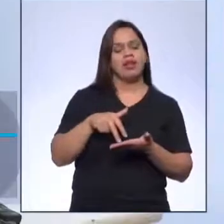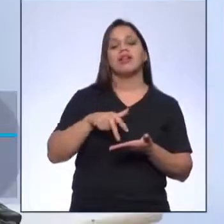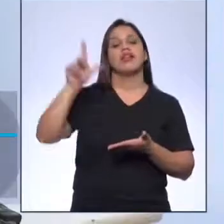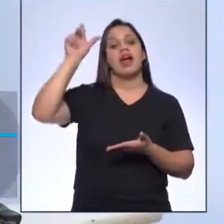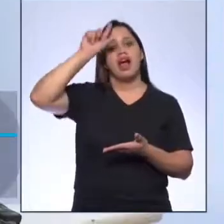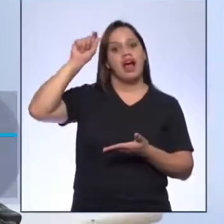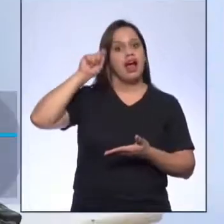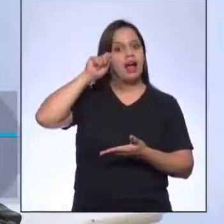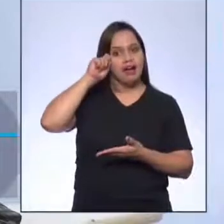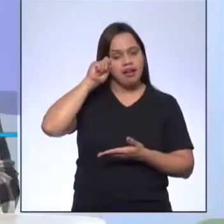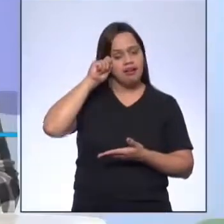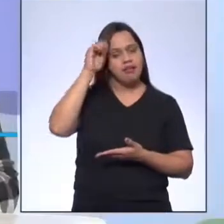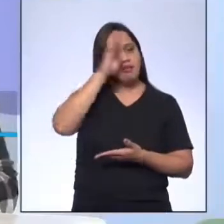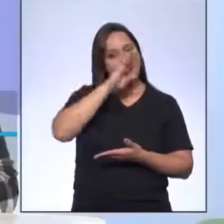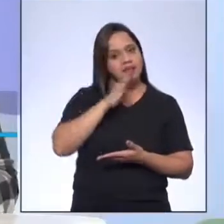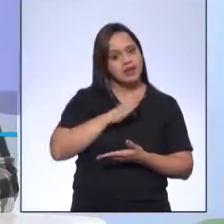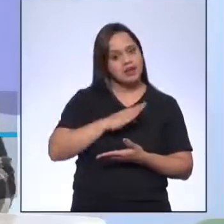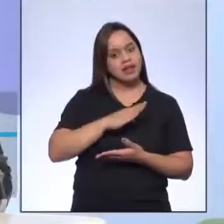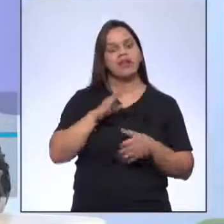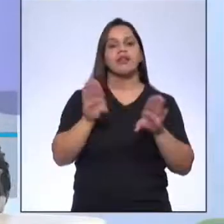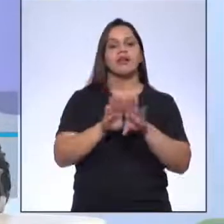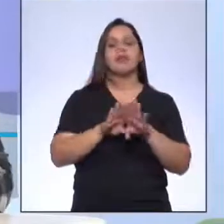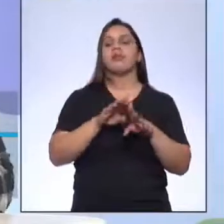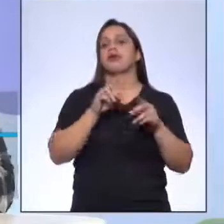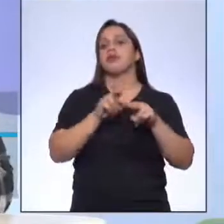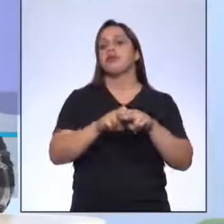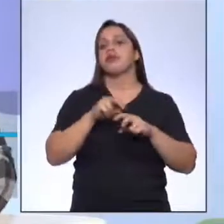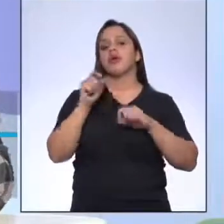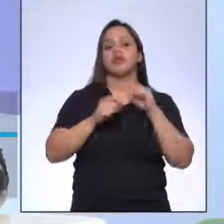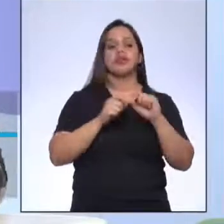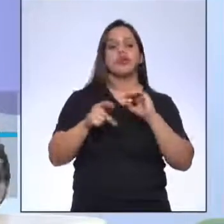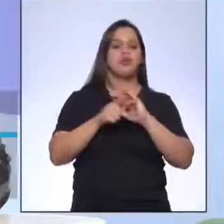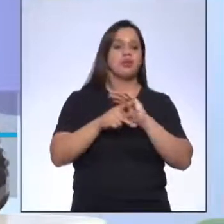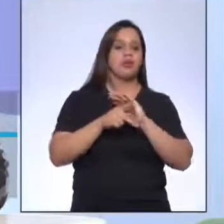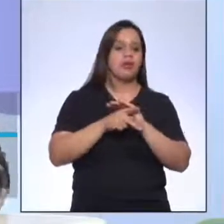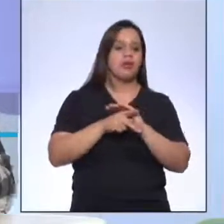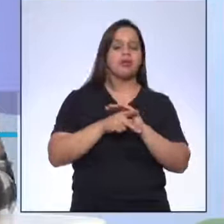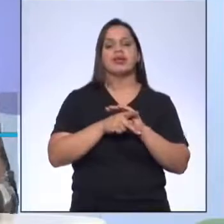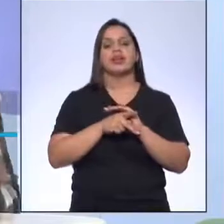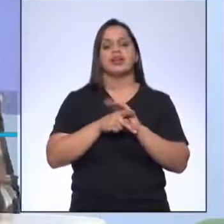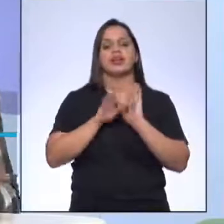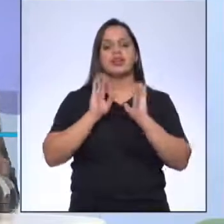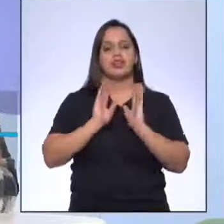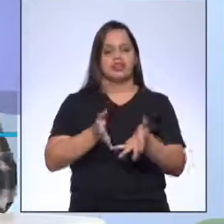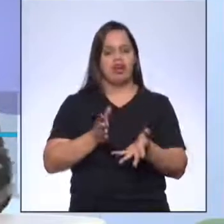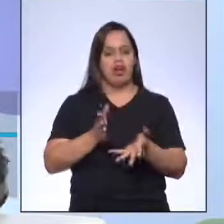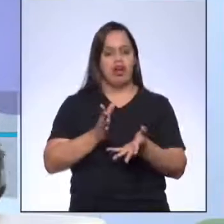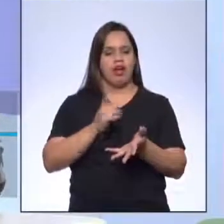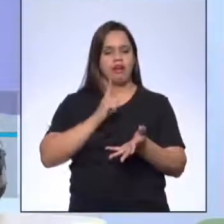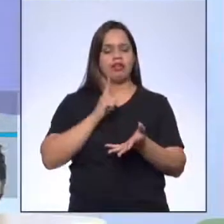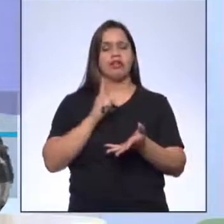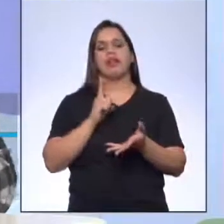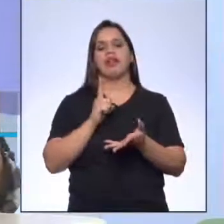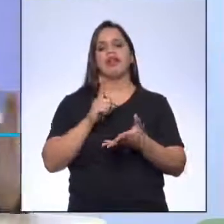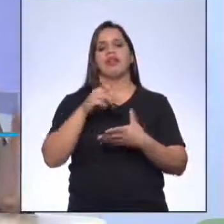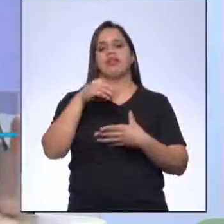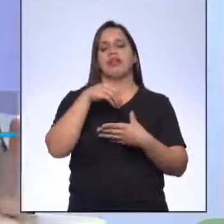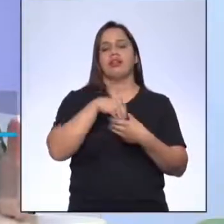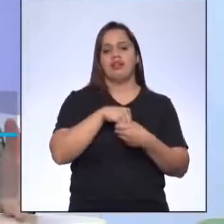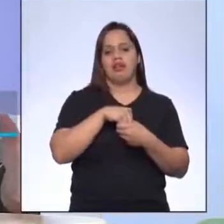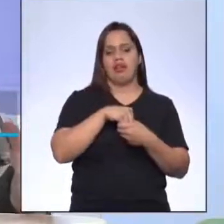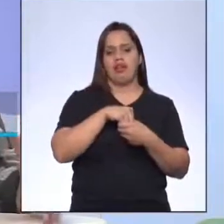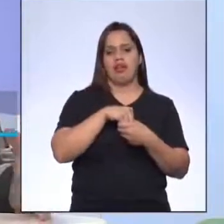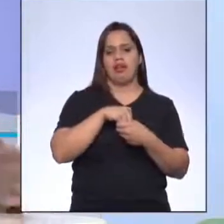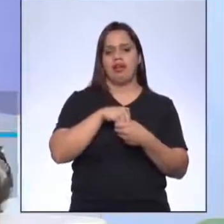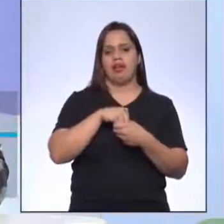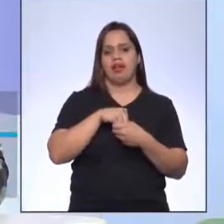afro-brasileira, né? Até pela questão, talvez, né, por serem danças assim que já englobam, né, tanto a